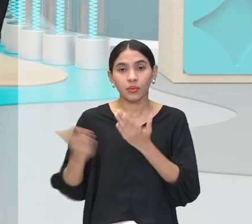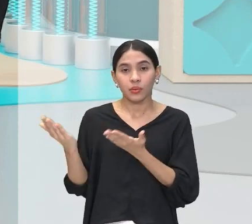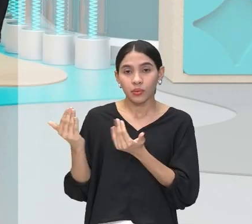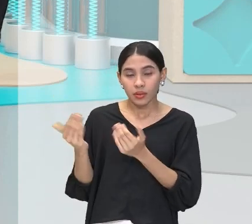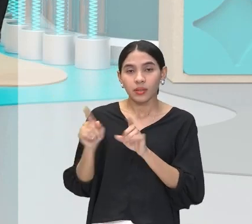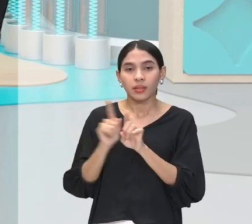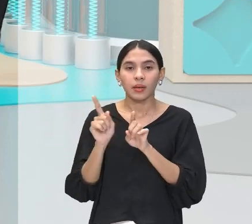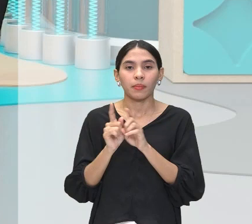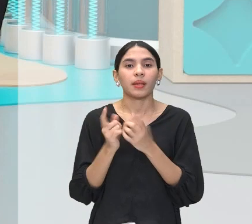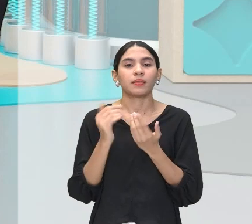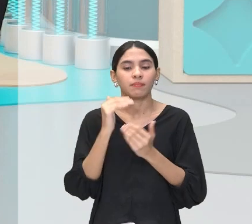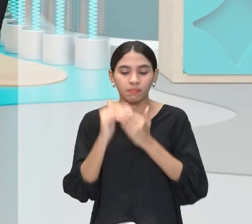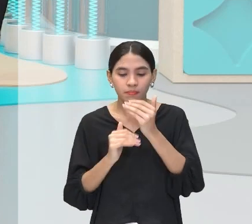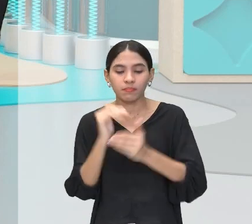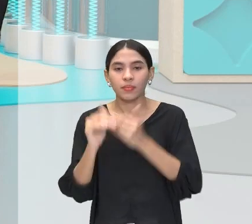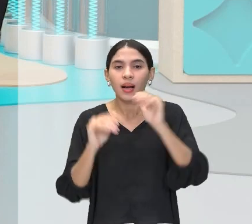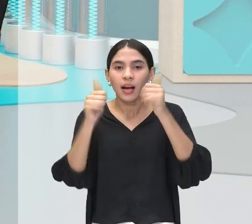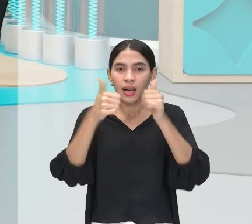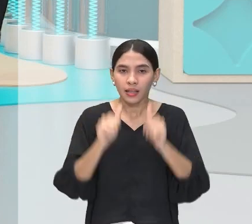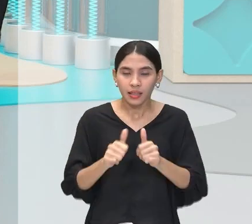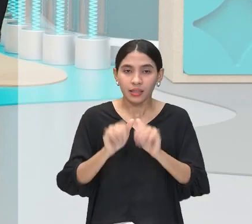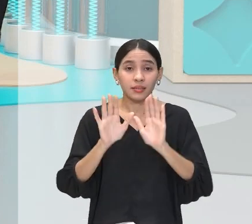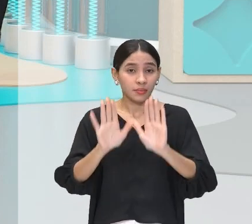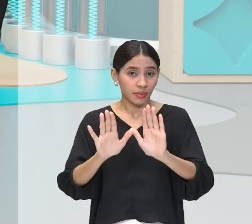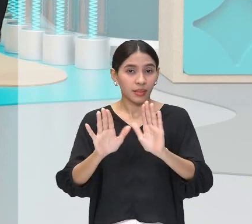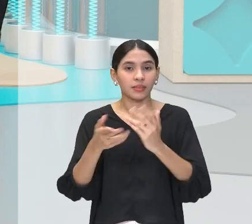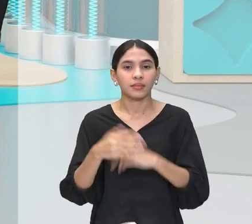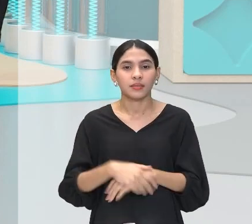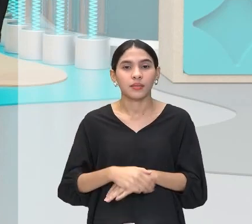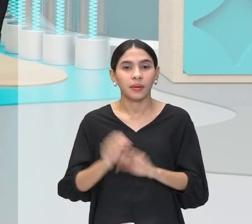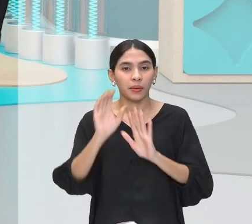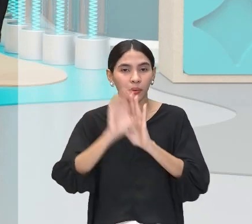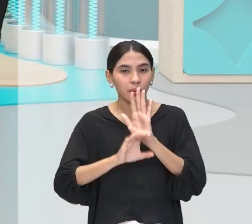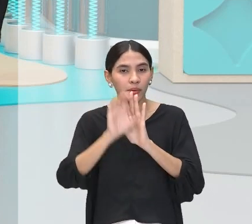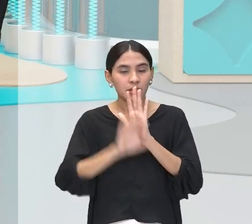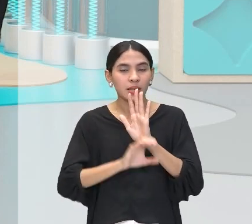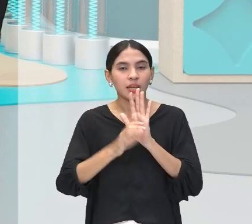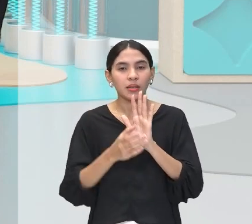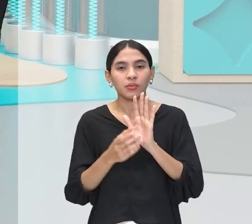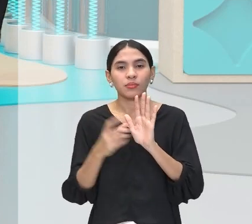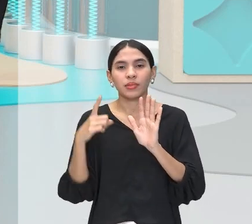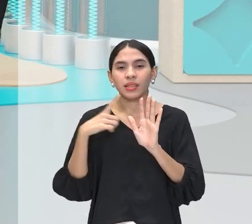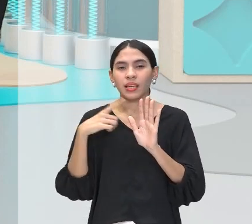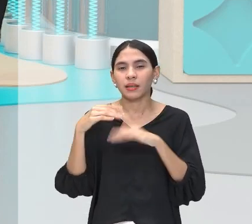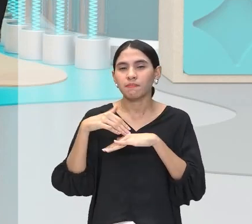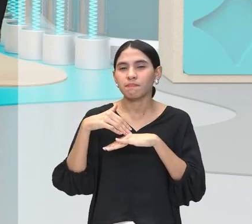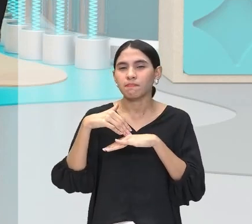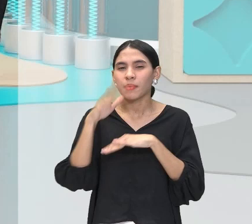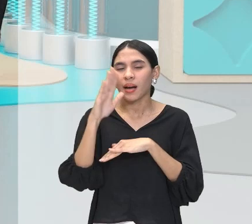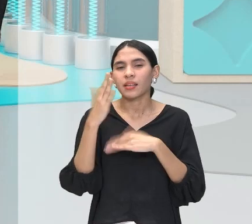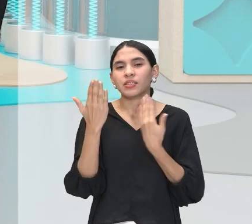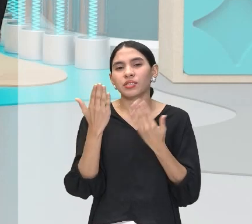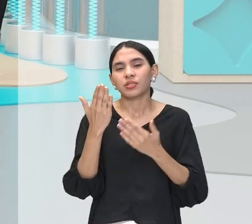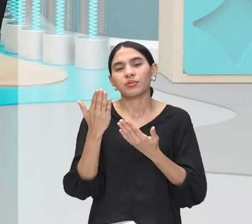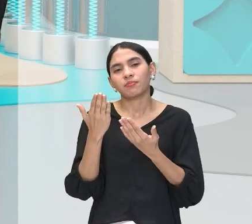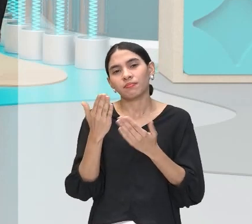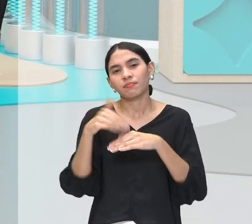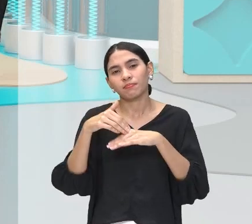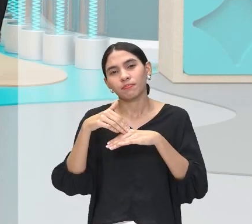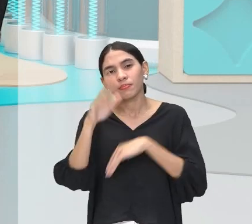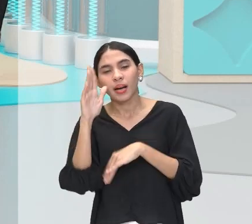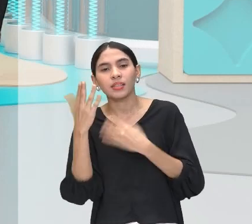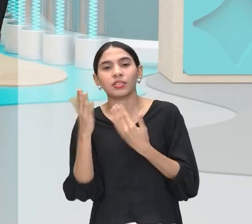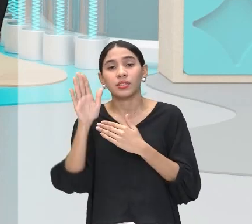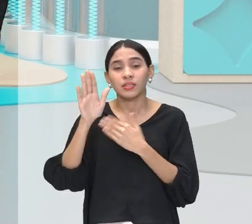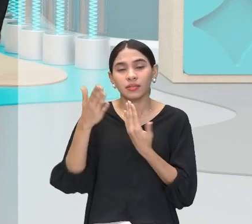processo de evolução, mas, olhem só, foi um conceito que vai aparecer de maneira mais tardia na cultura